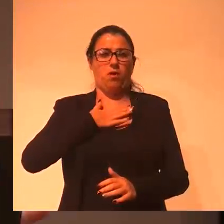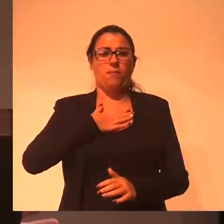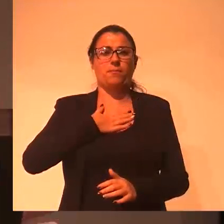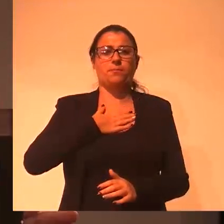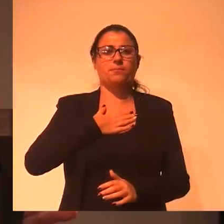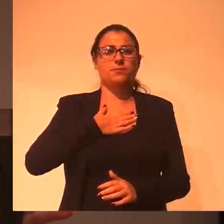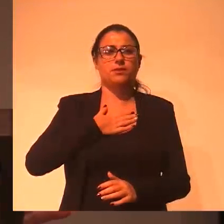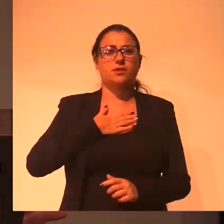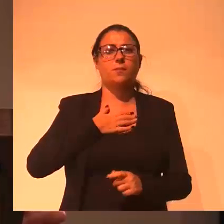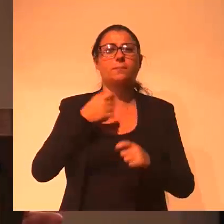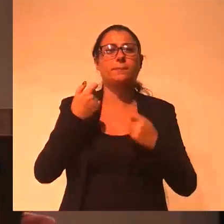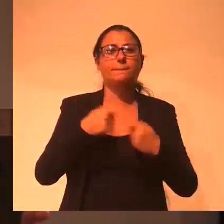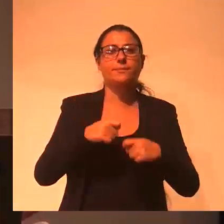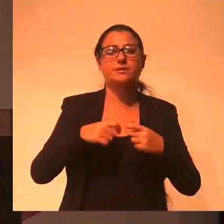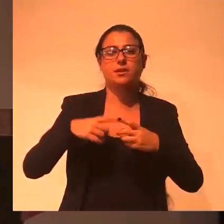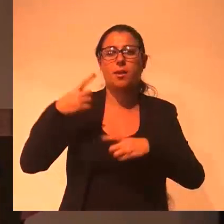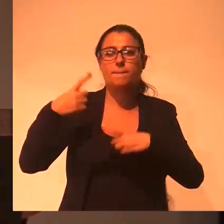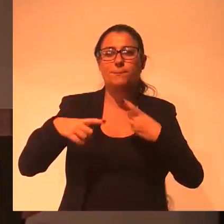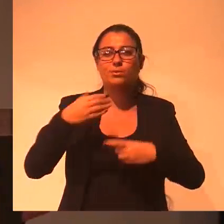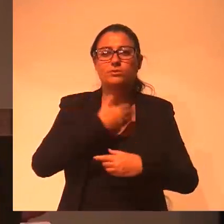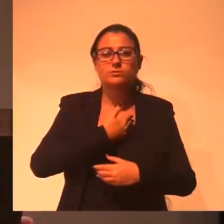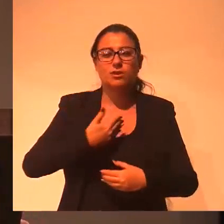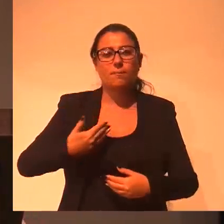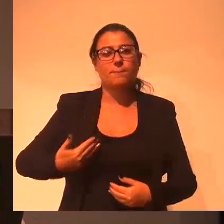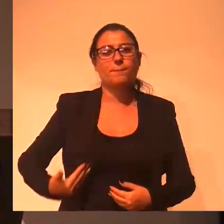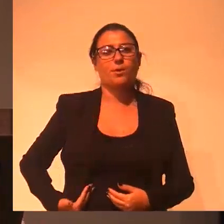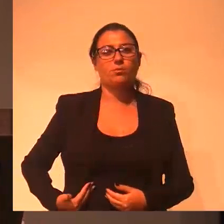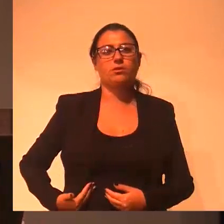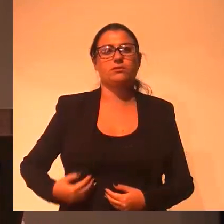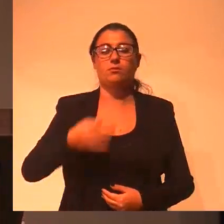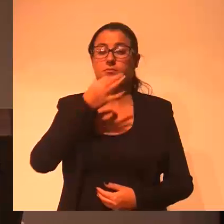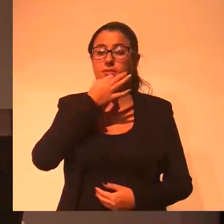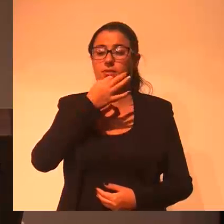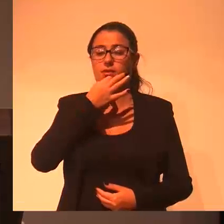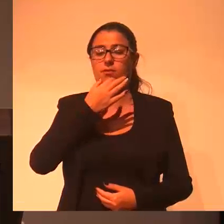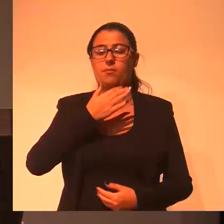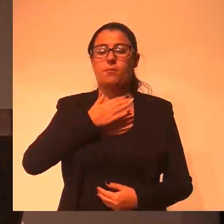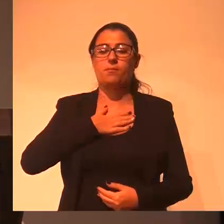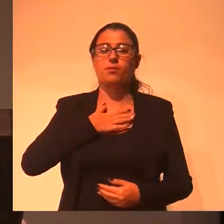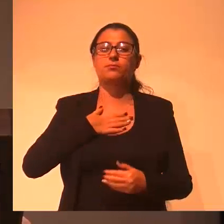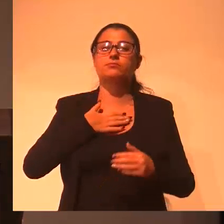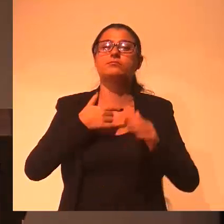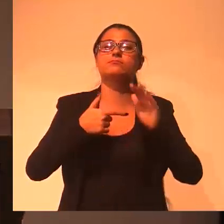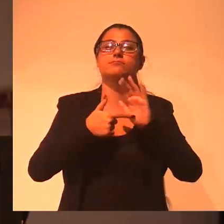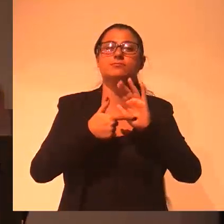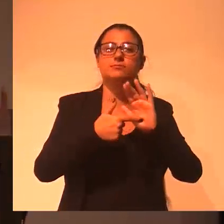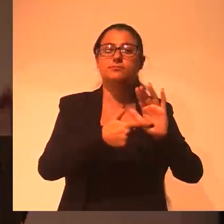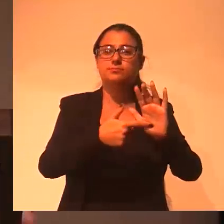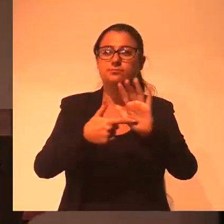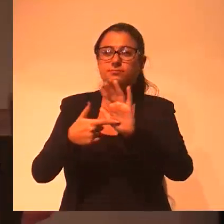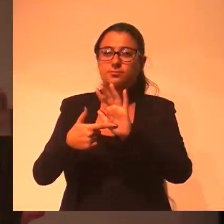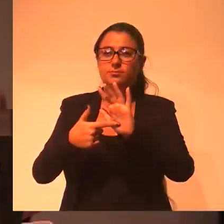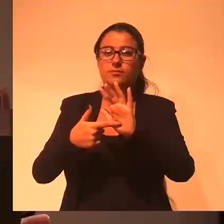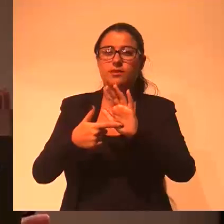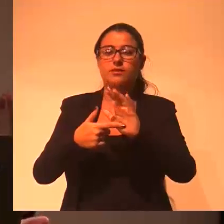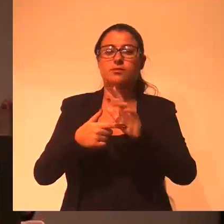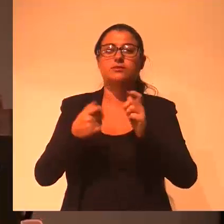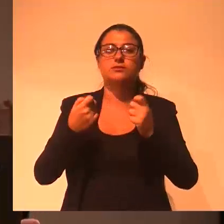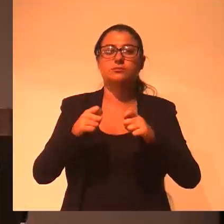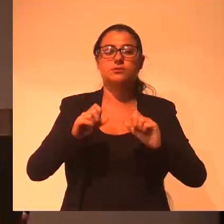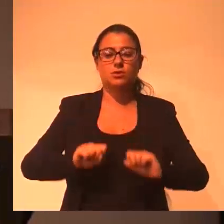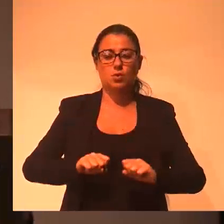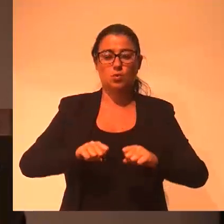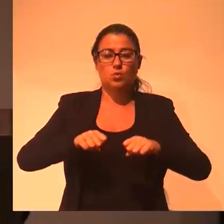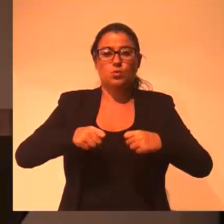uma política pública sobre o assunto. Então fica aqui minha sugestão, eu trouxe o tema para que a gente possa, de fato, enfrentar essas